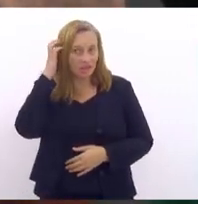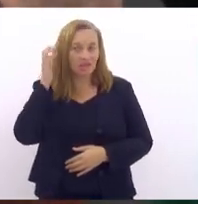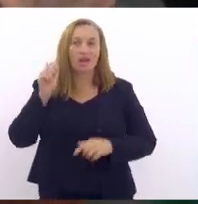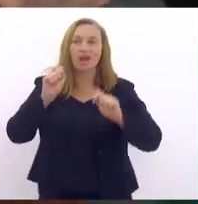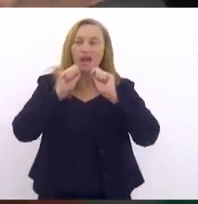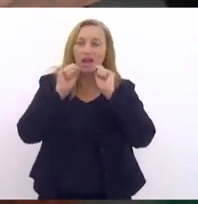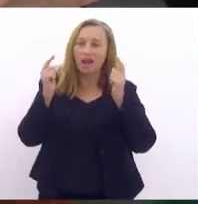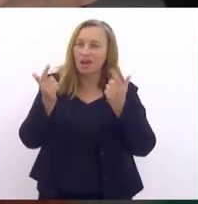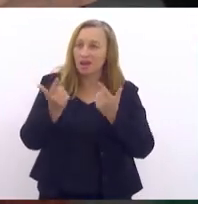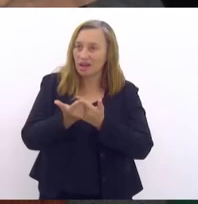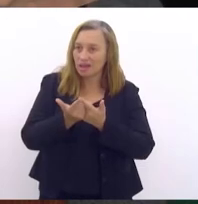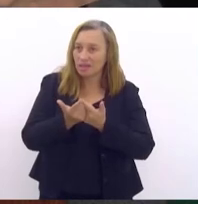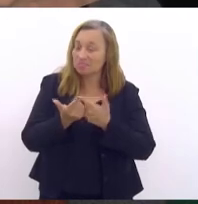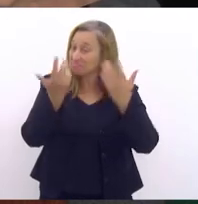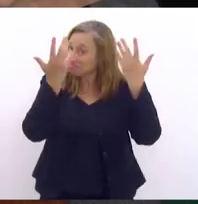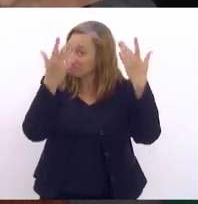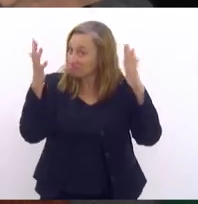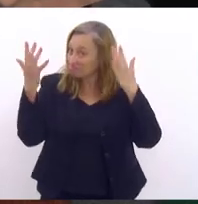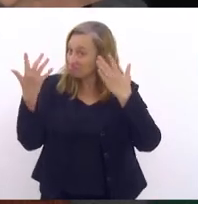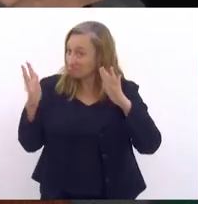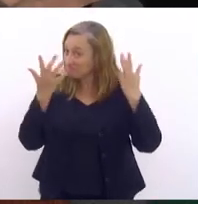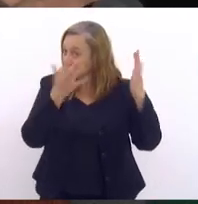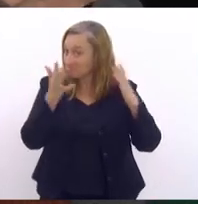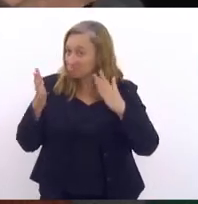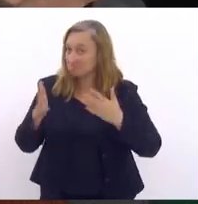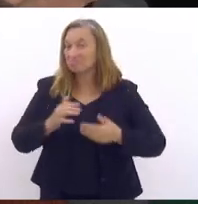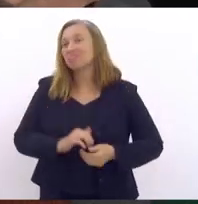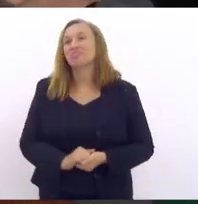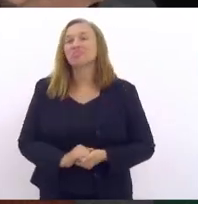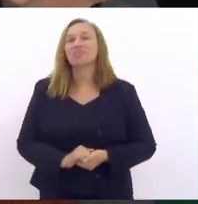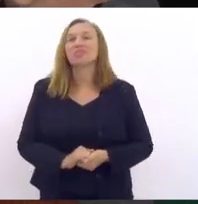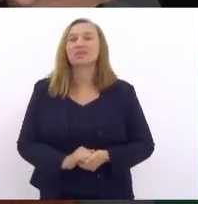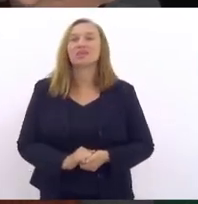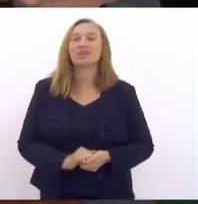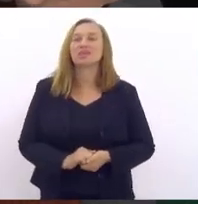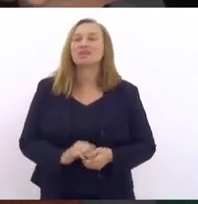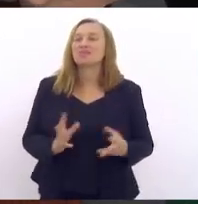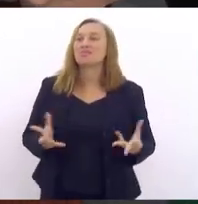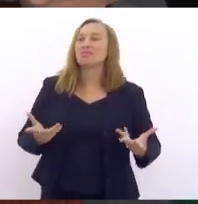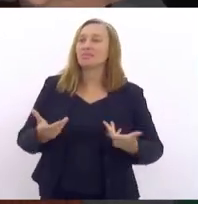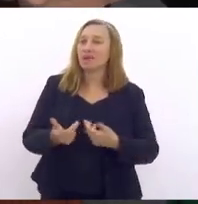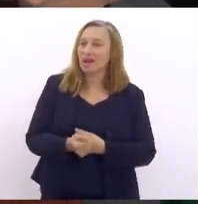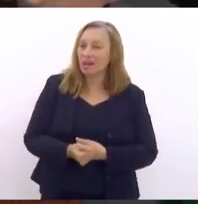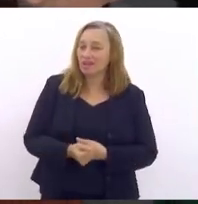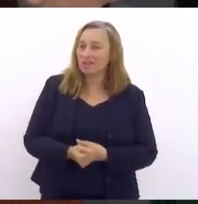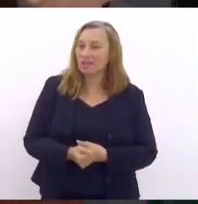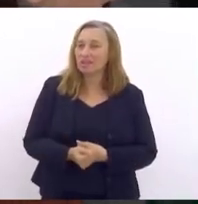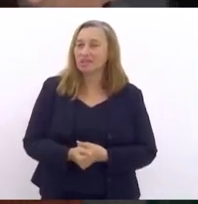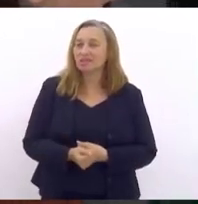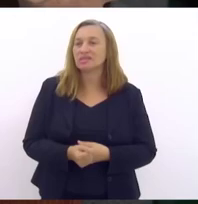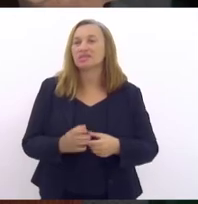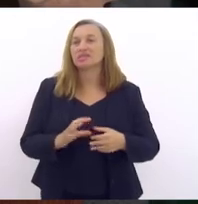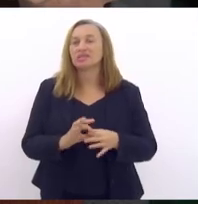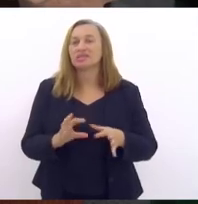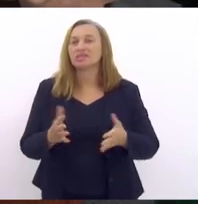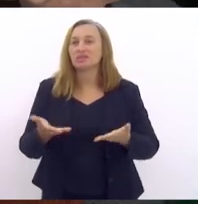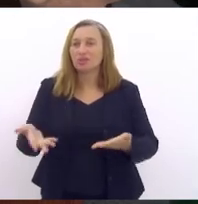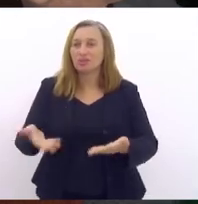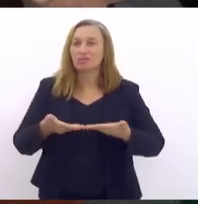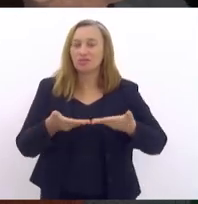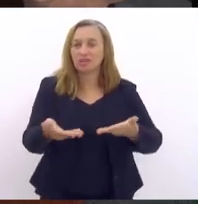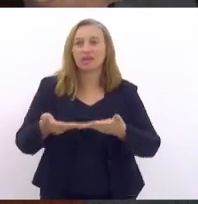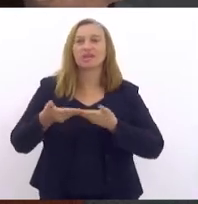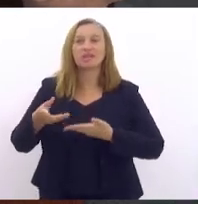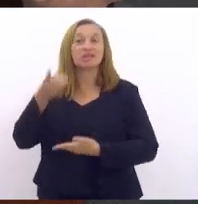Alerj, inclusive está de parabéns, né? Os nossos programas de rádio estão maravilhosos. Deixar aqui o chamado para todos